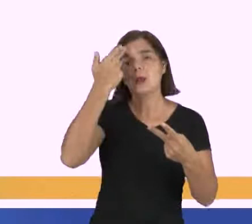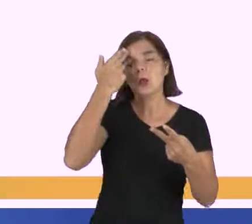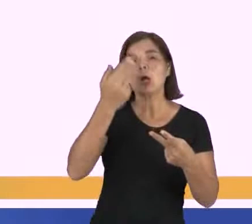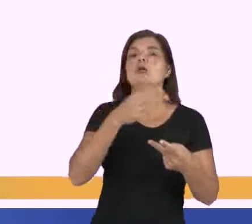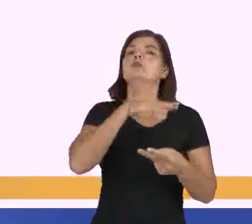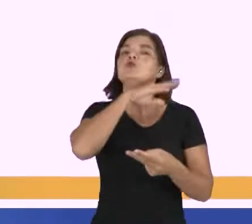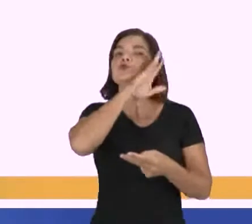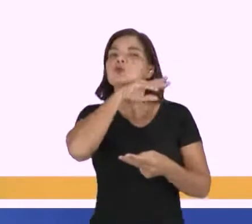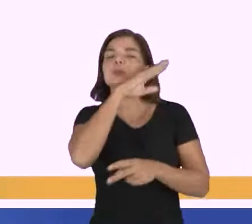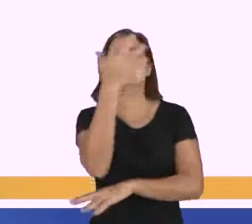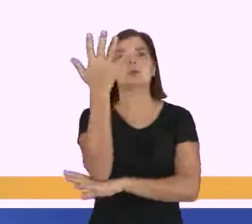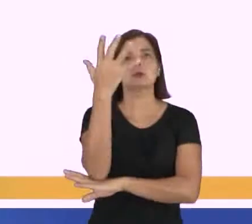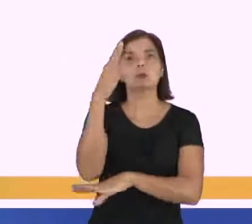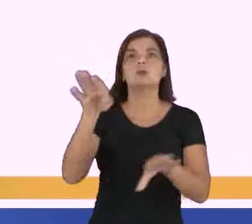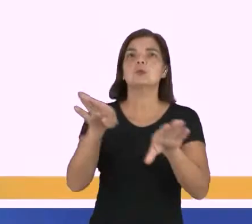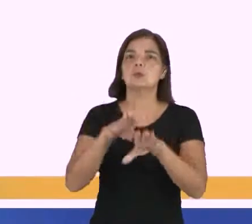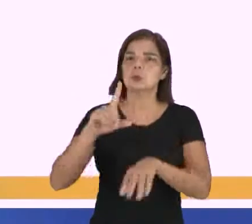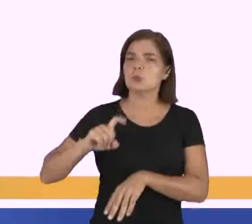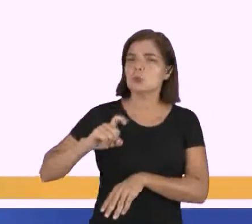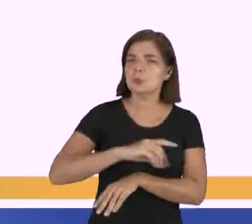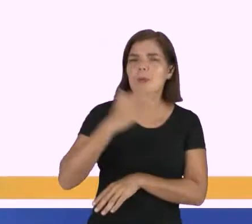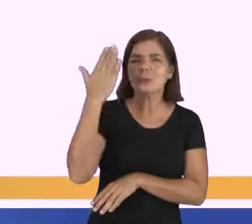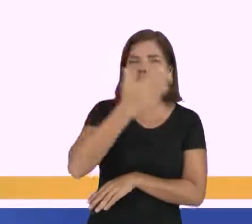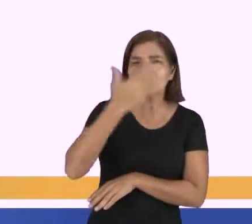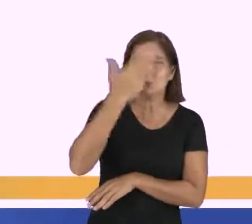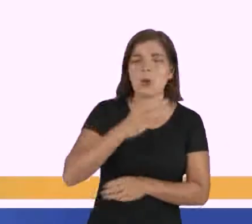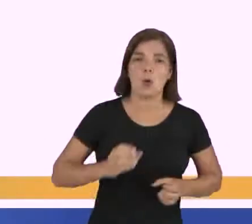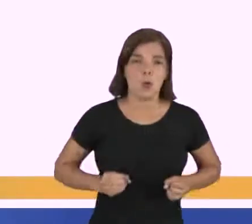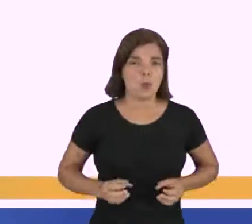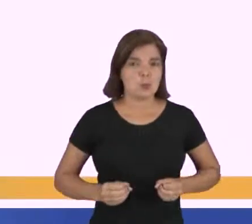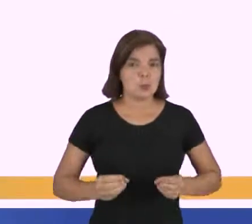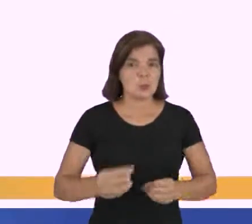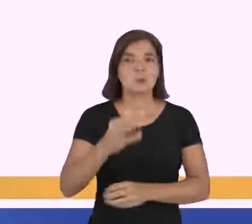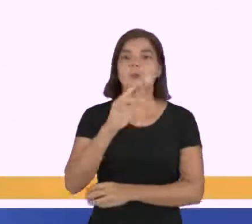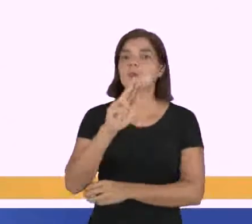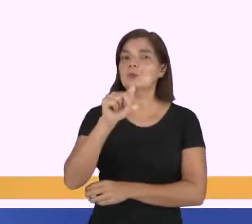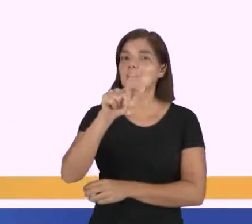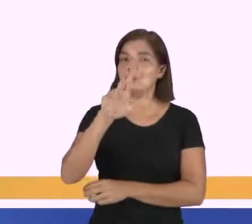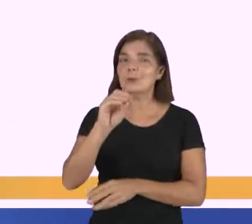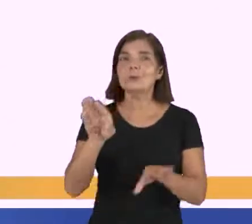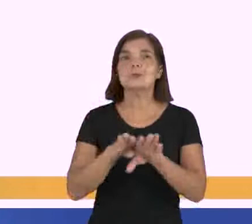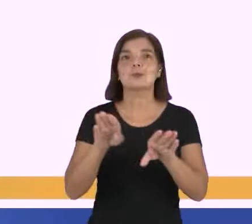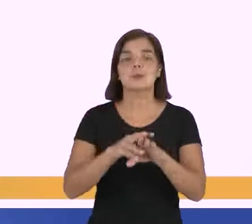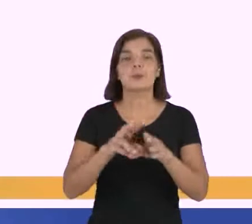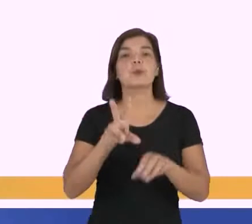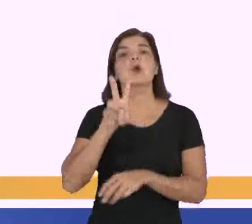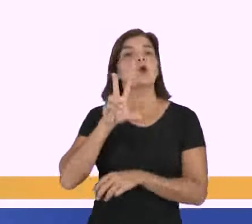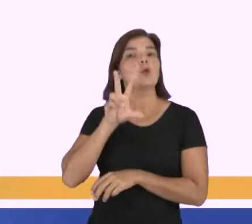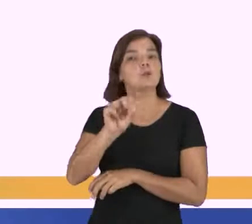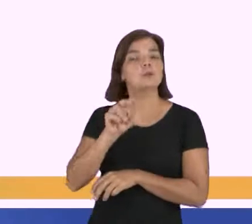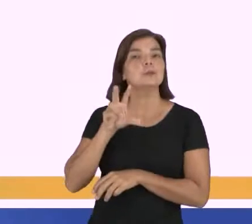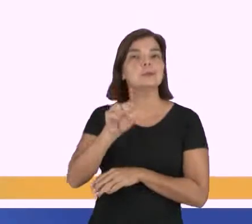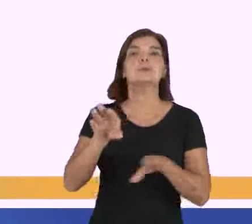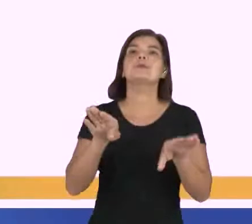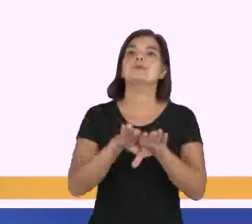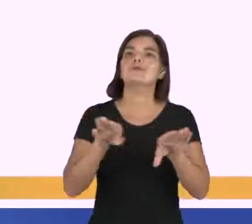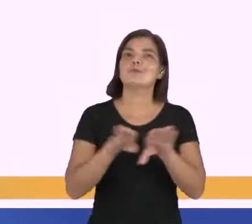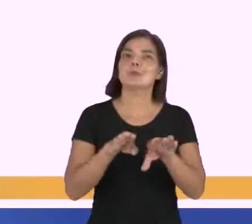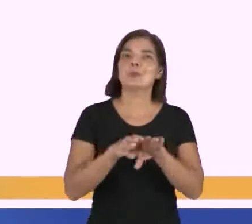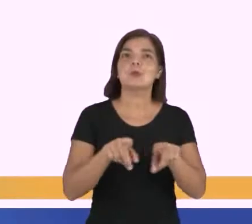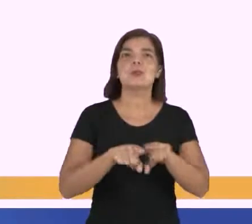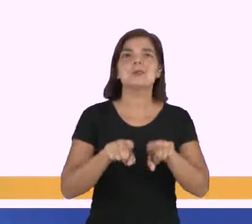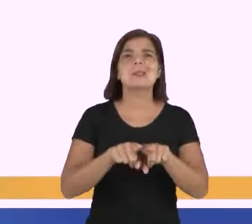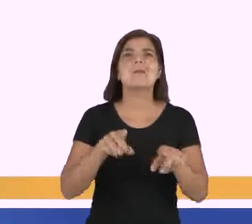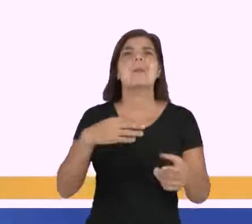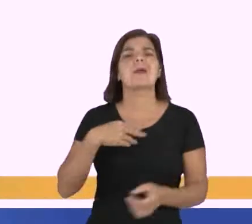animais, micro-organismos como algumas bactérias, alguns fungos que eu já falei para vocês, vírus, protozoários e até mesmo